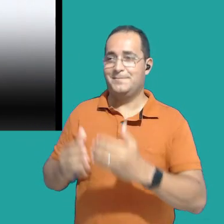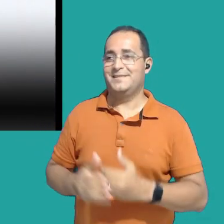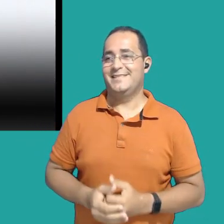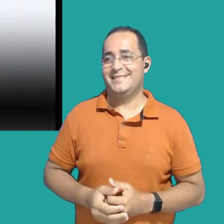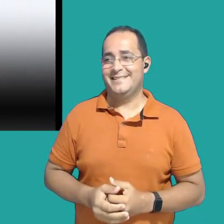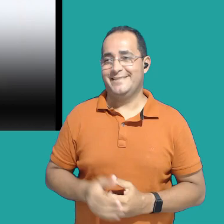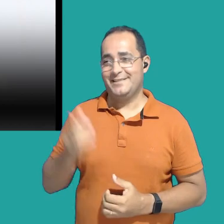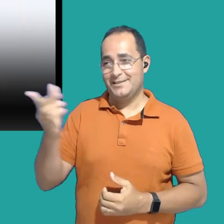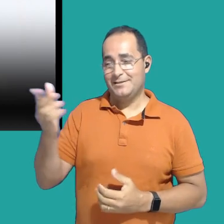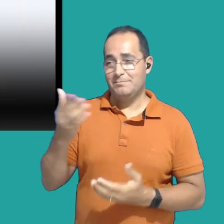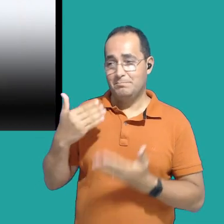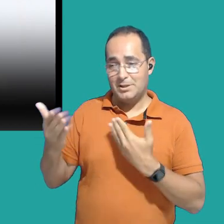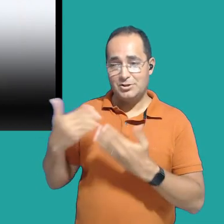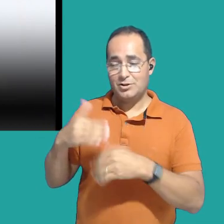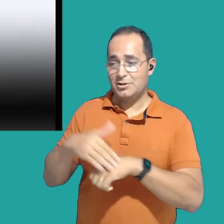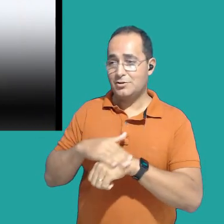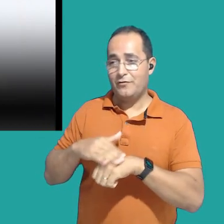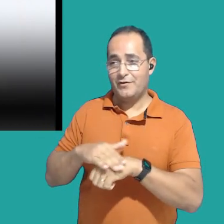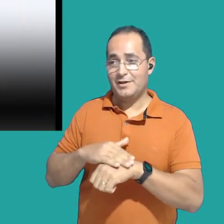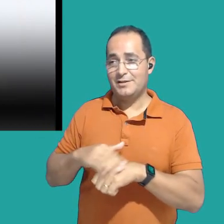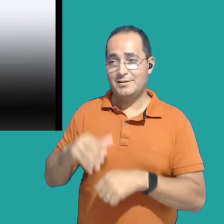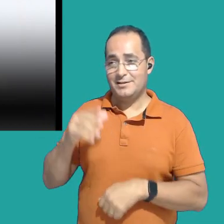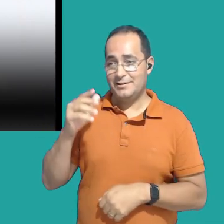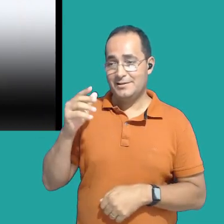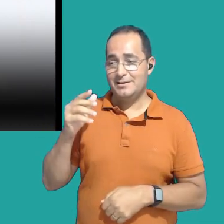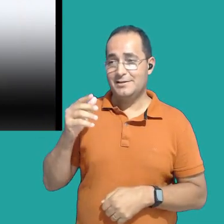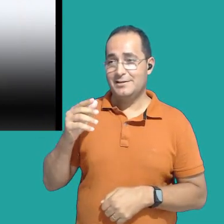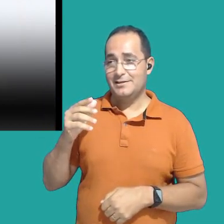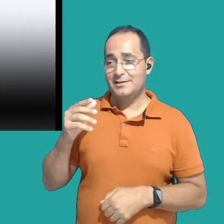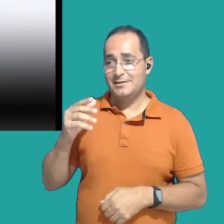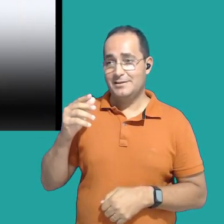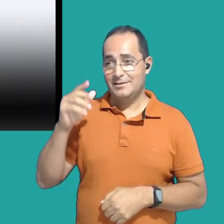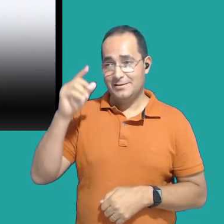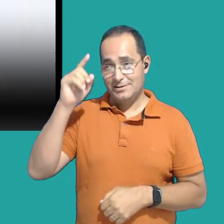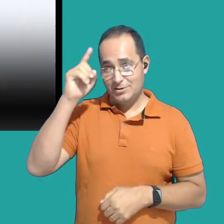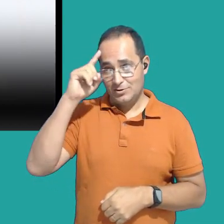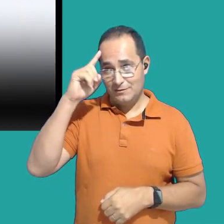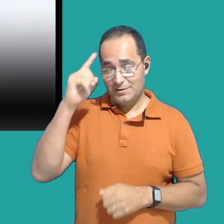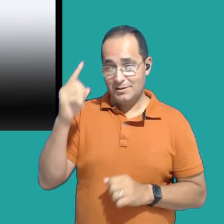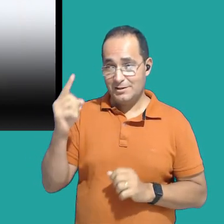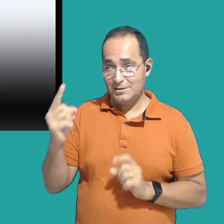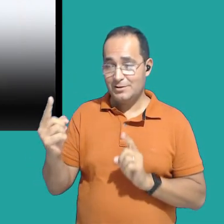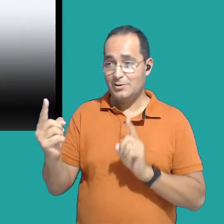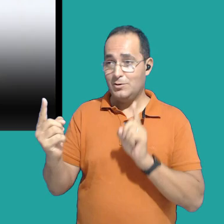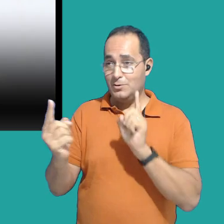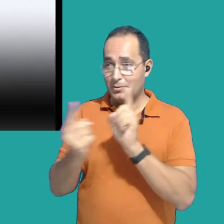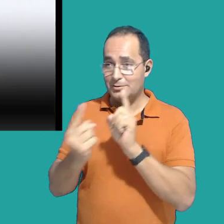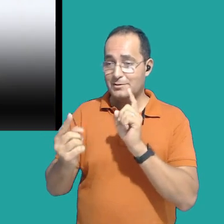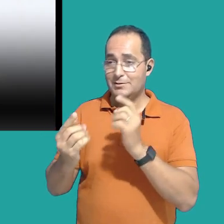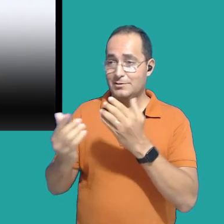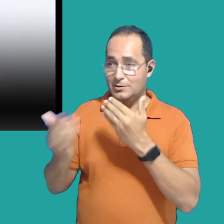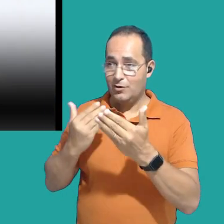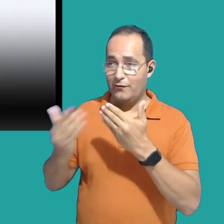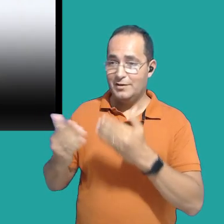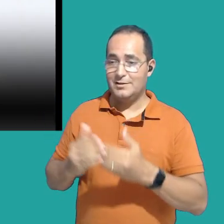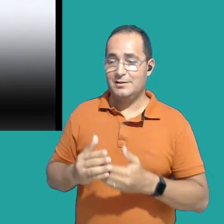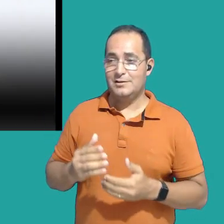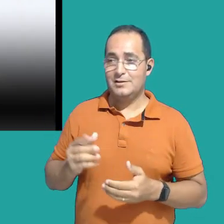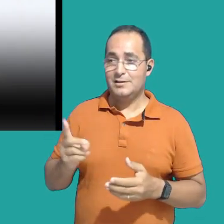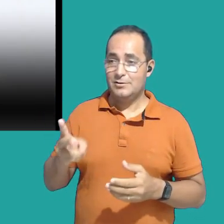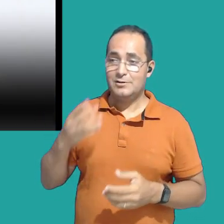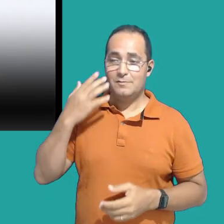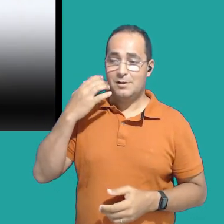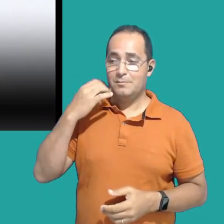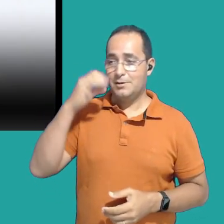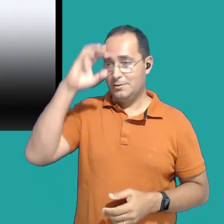agradecer por essas nossas conversas de toda vez que a gente vem conversando.